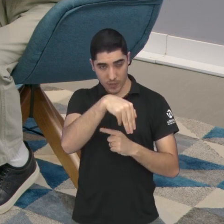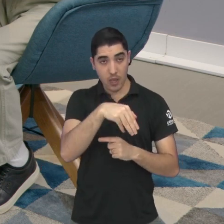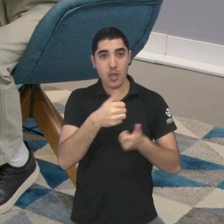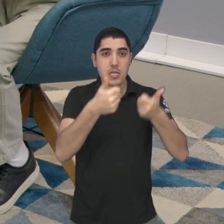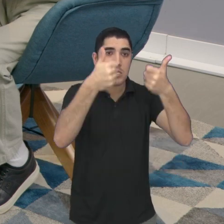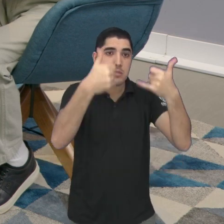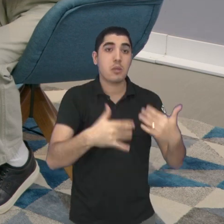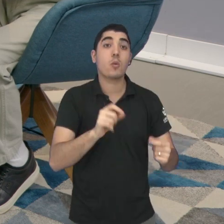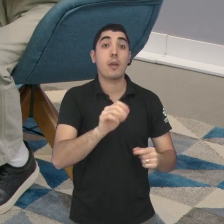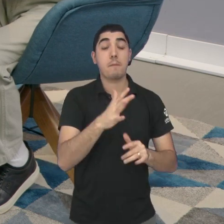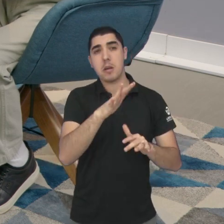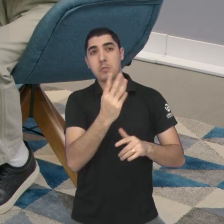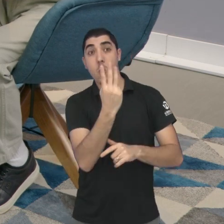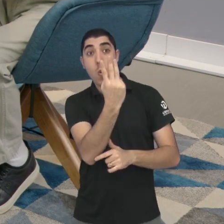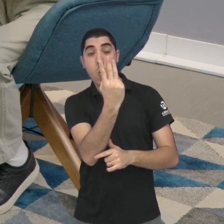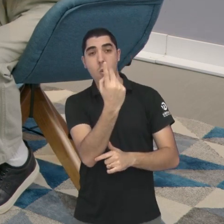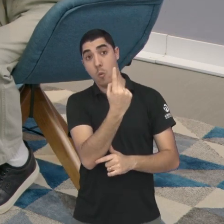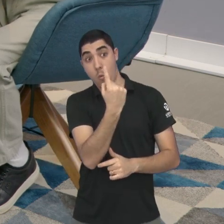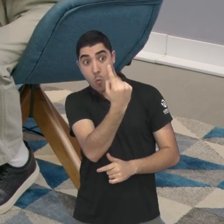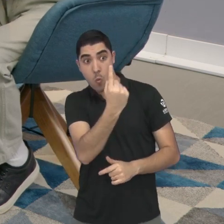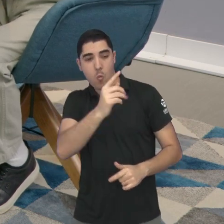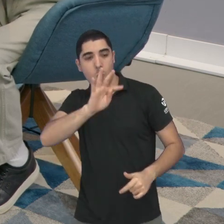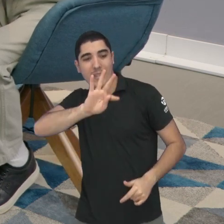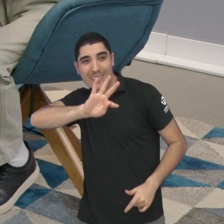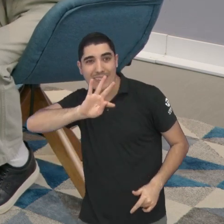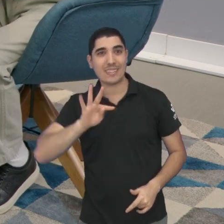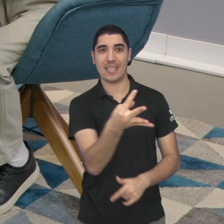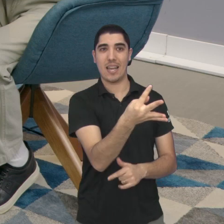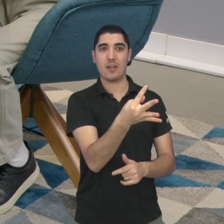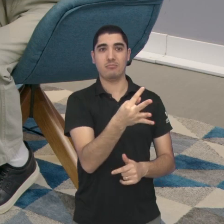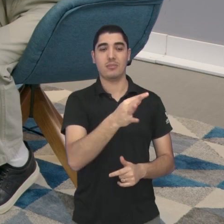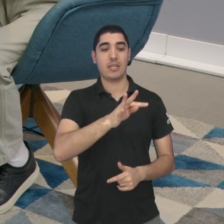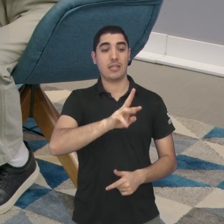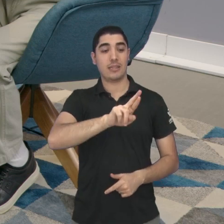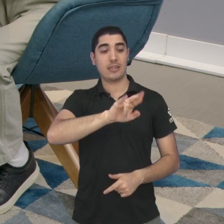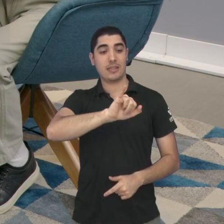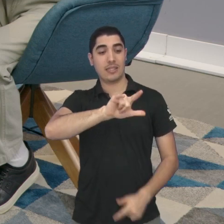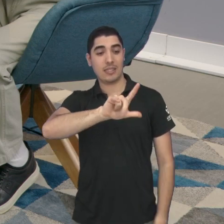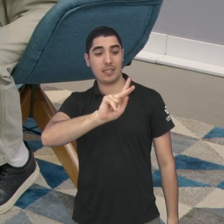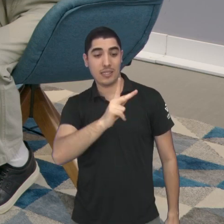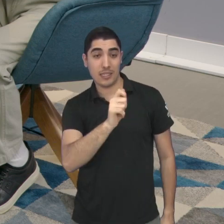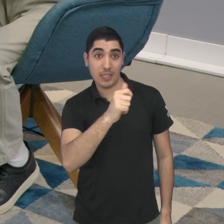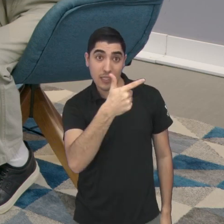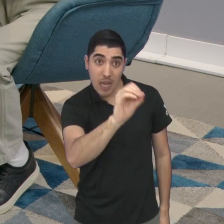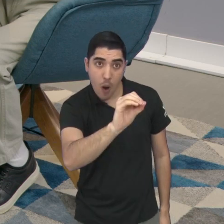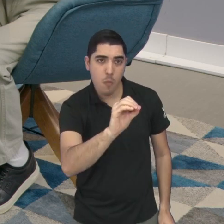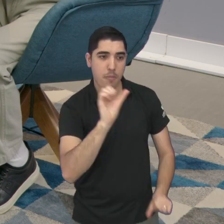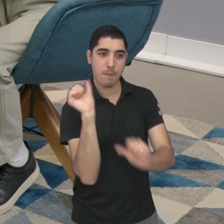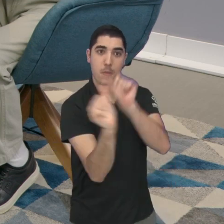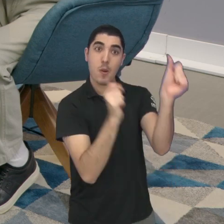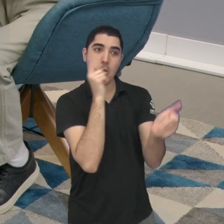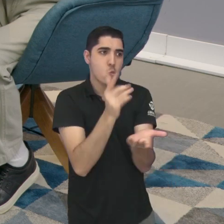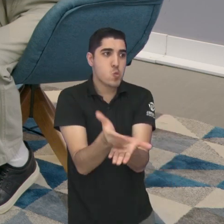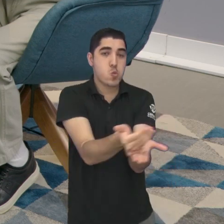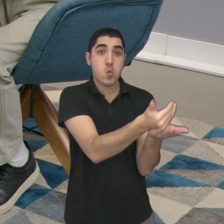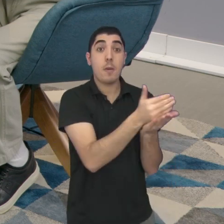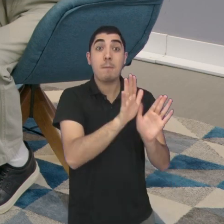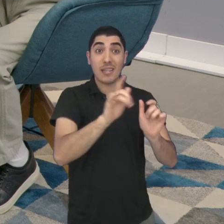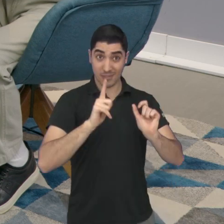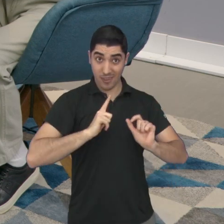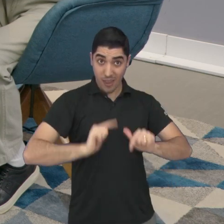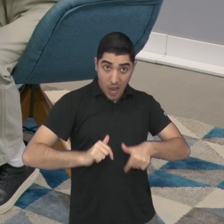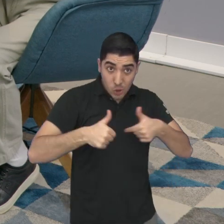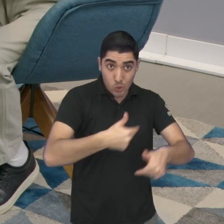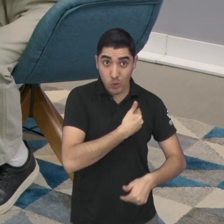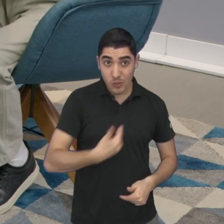se pusesse uma taxação só no topo da pirâmide, né? Uhum. Então isso é uma questão que deve ser debatida, mas há vontade política?